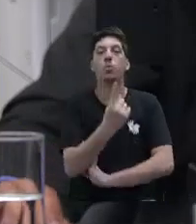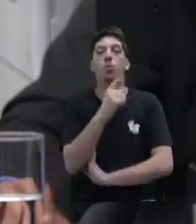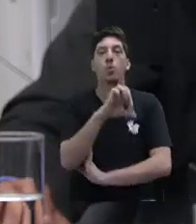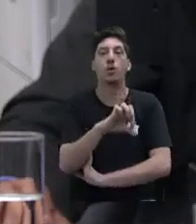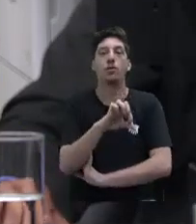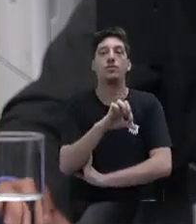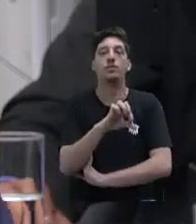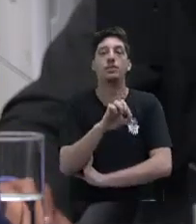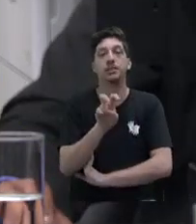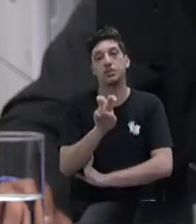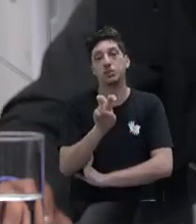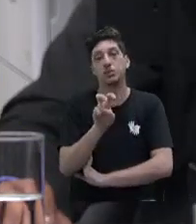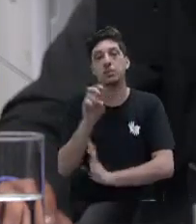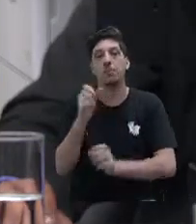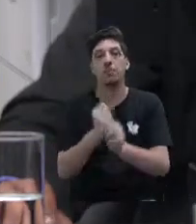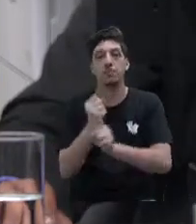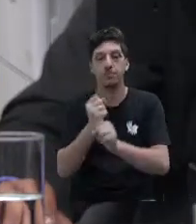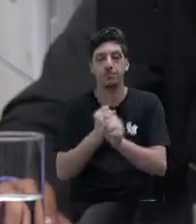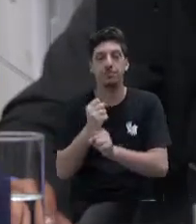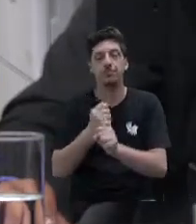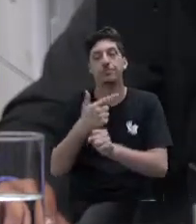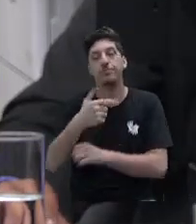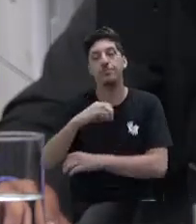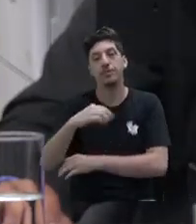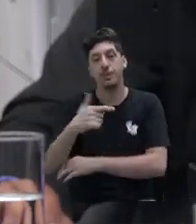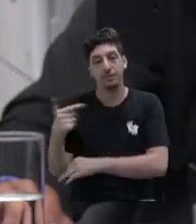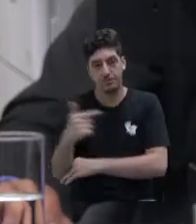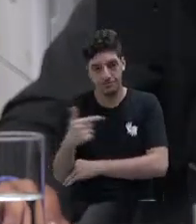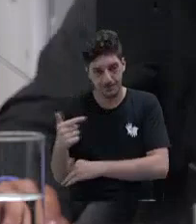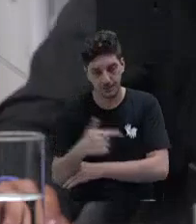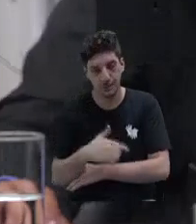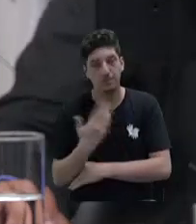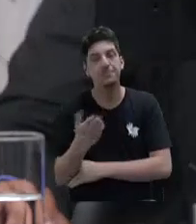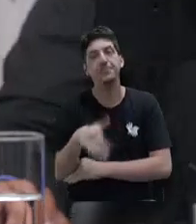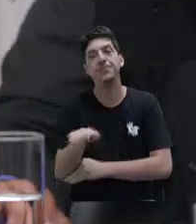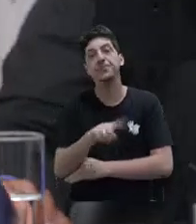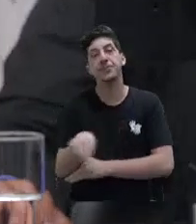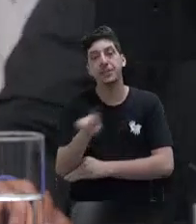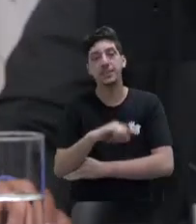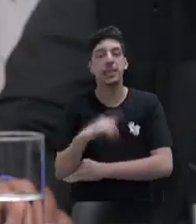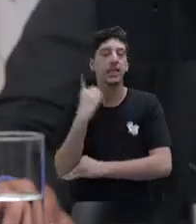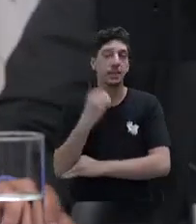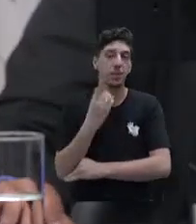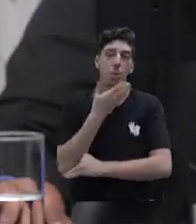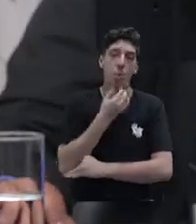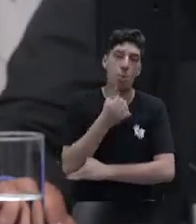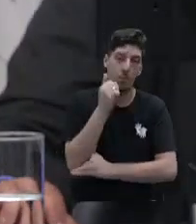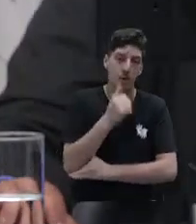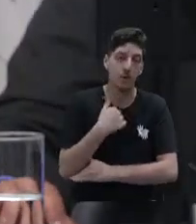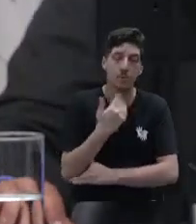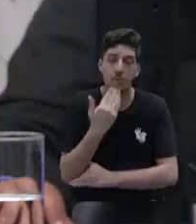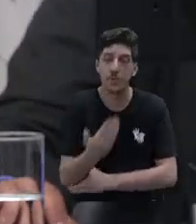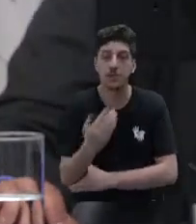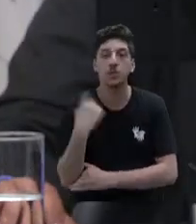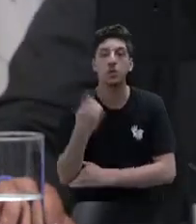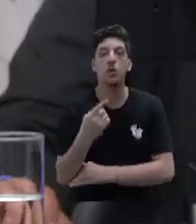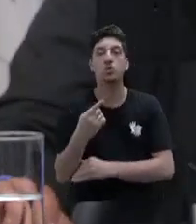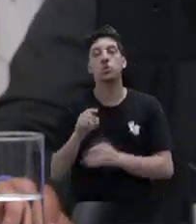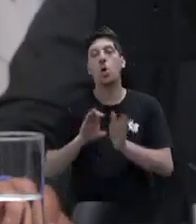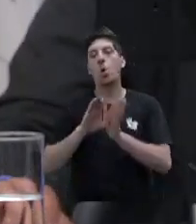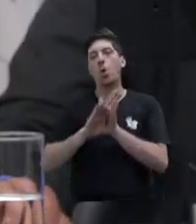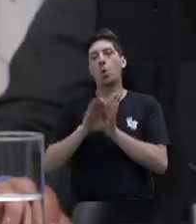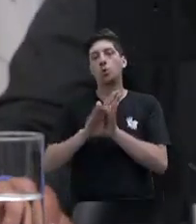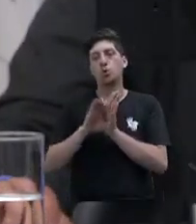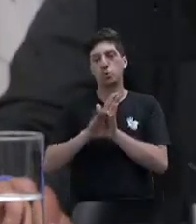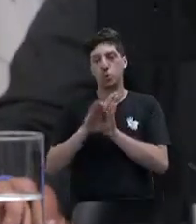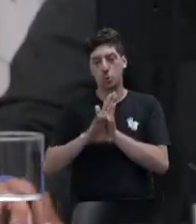de 2022? Deputados e deputadas, eu solicitei que a nossa consultoria fizesse